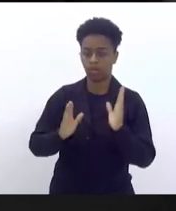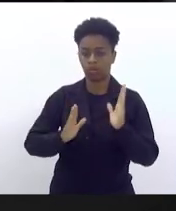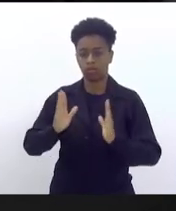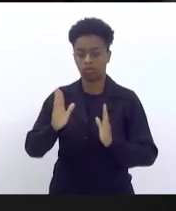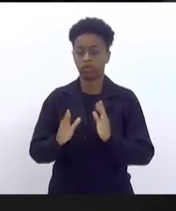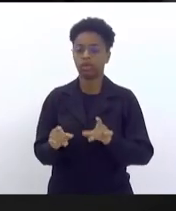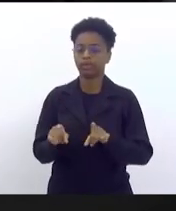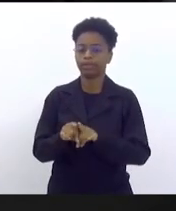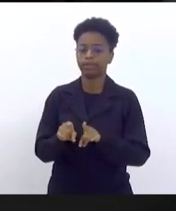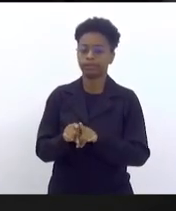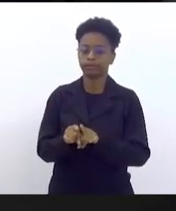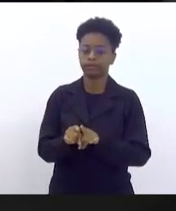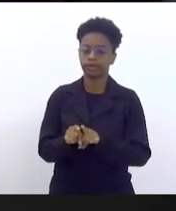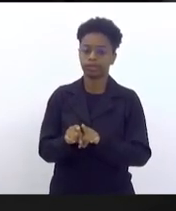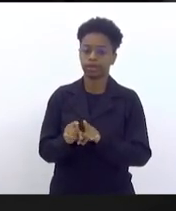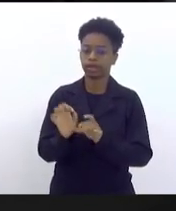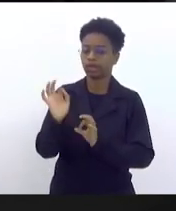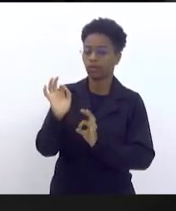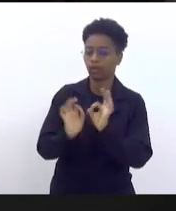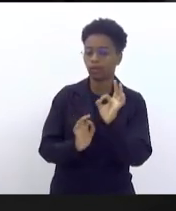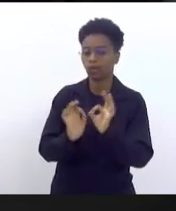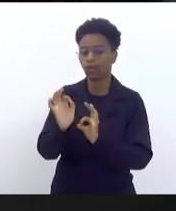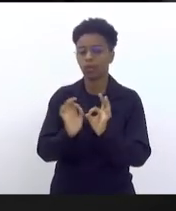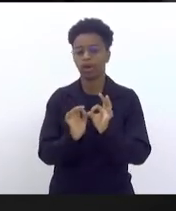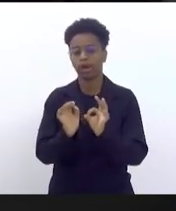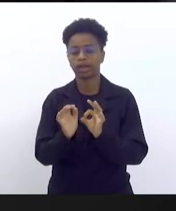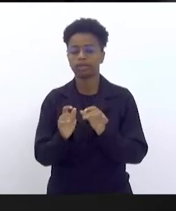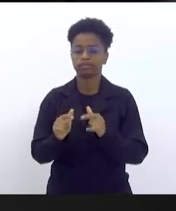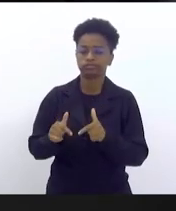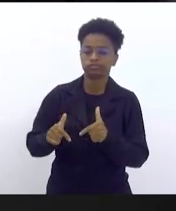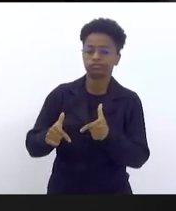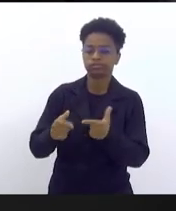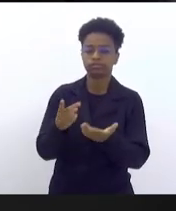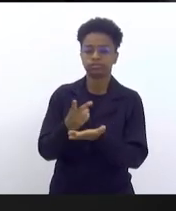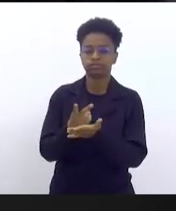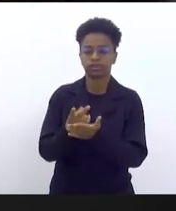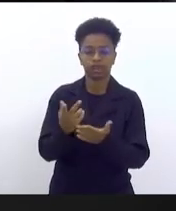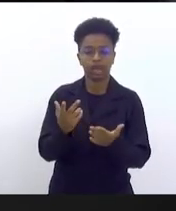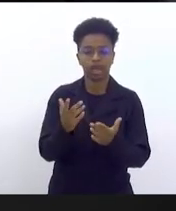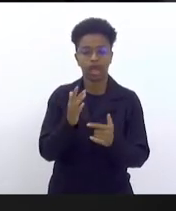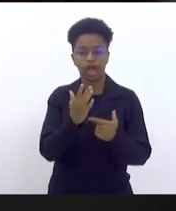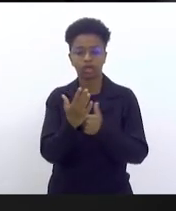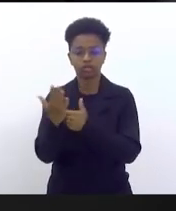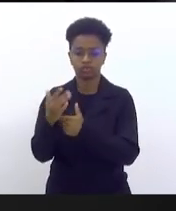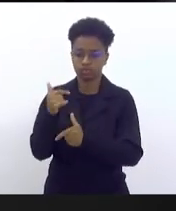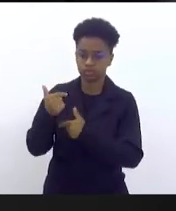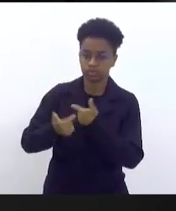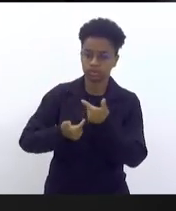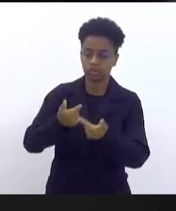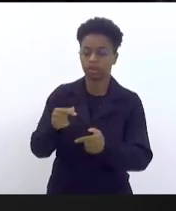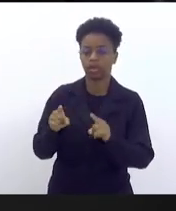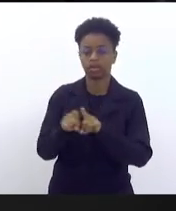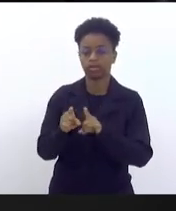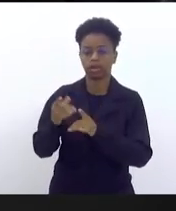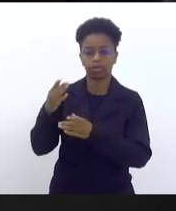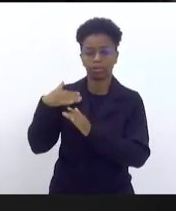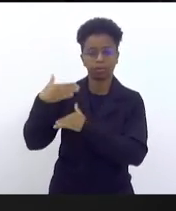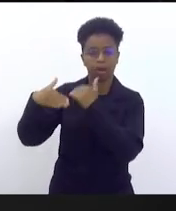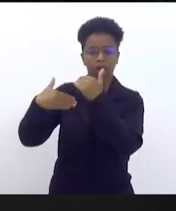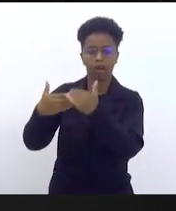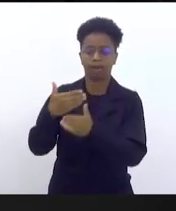de uma forma organizada e prestativa ter nos dado condições de chegar até aqui e avançar muito mais